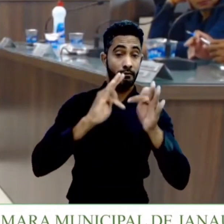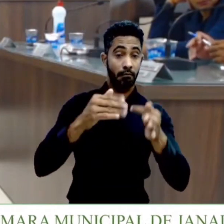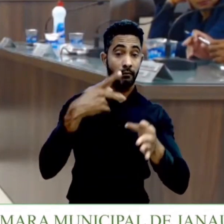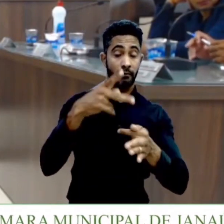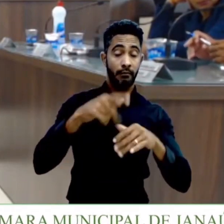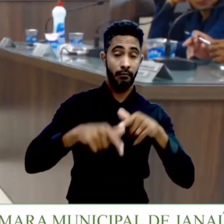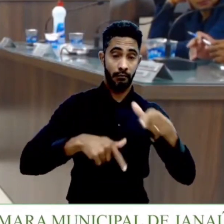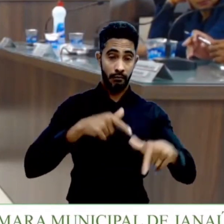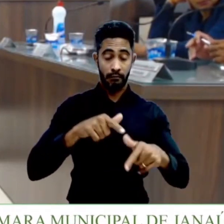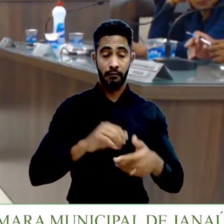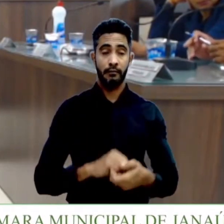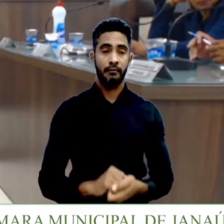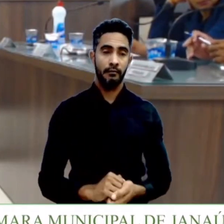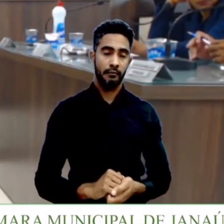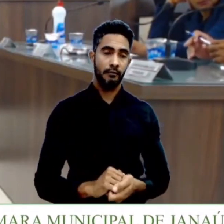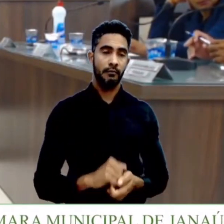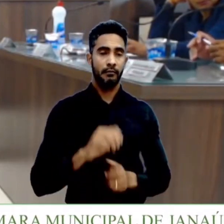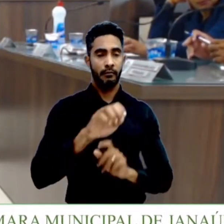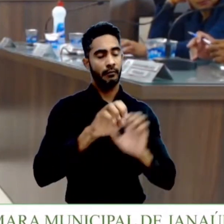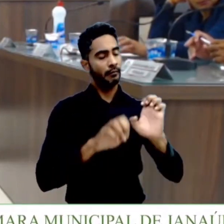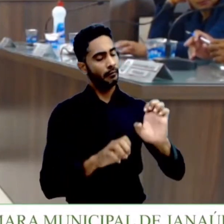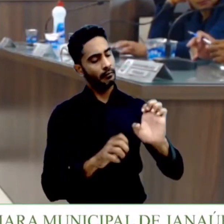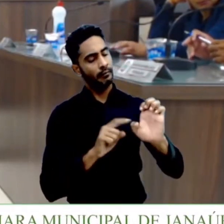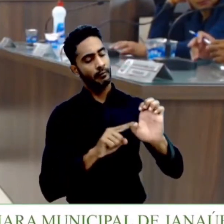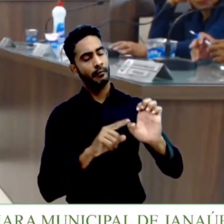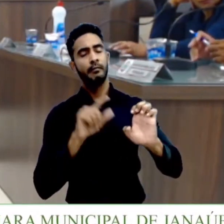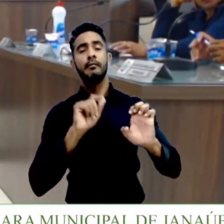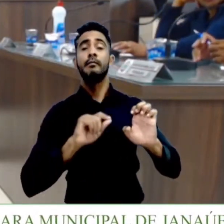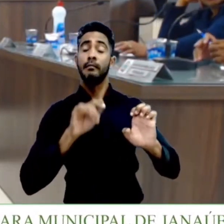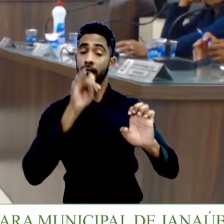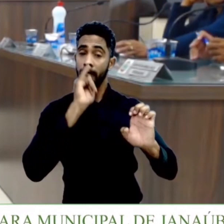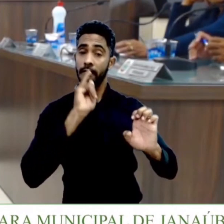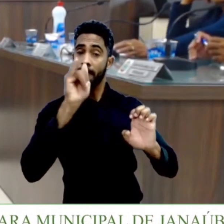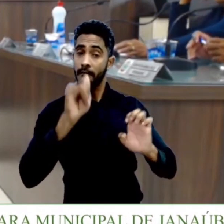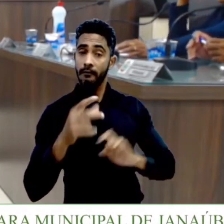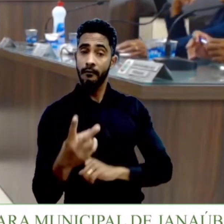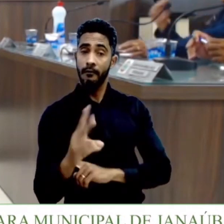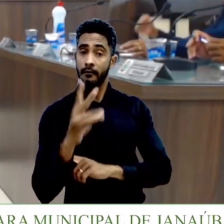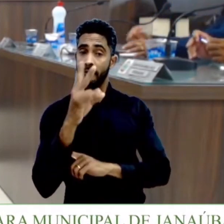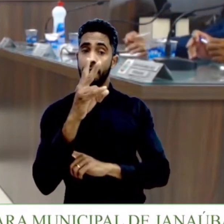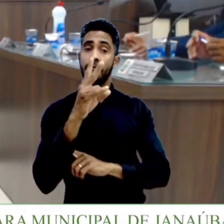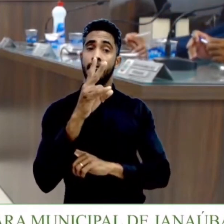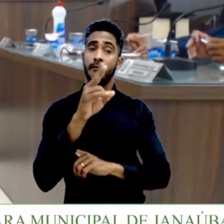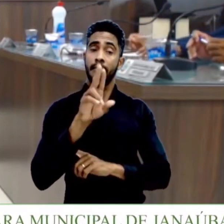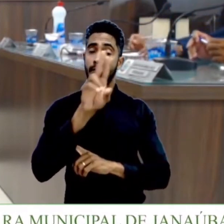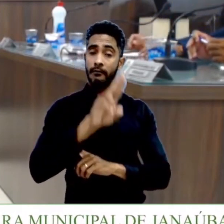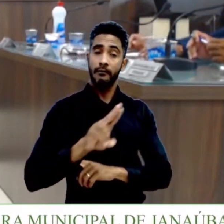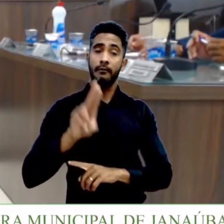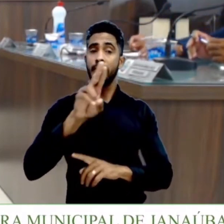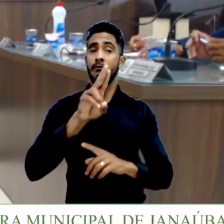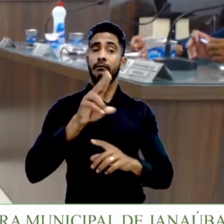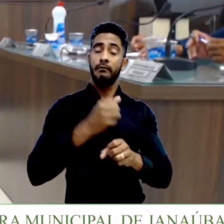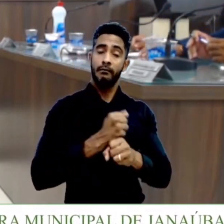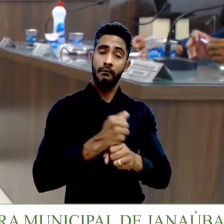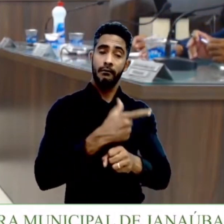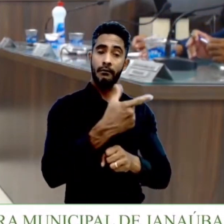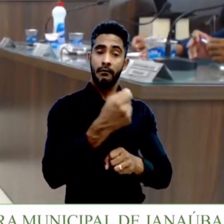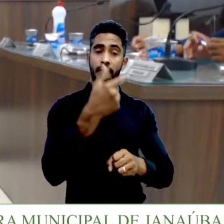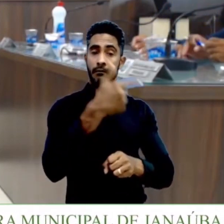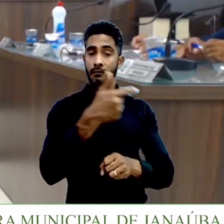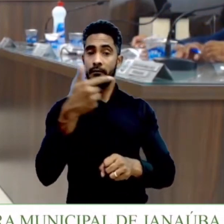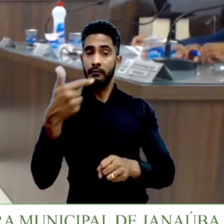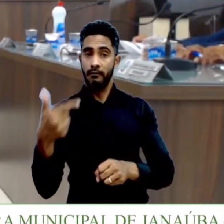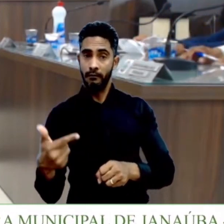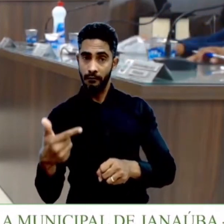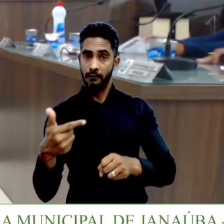obra. E. Que seja informado o valor total que foi gasto durante todo o ano 2022 com